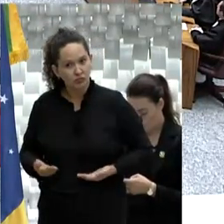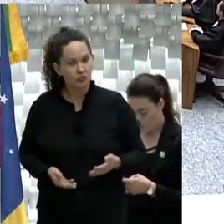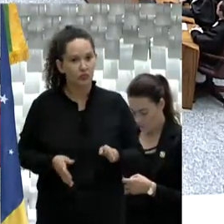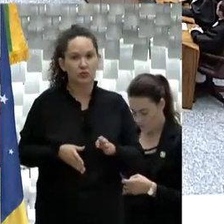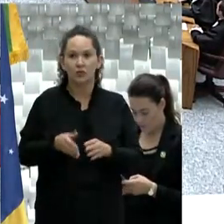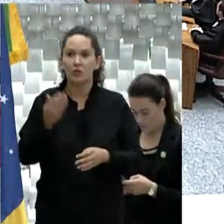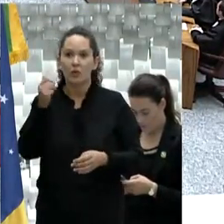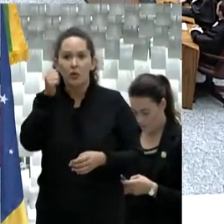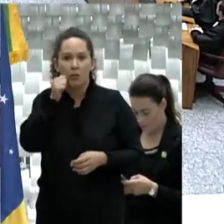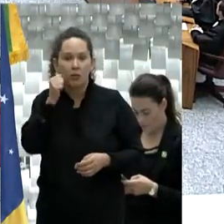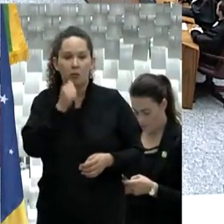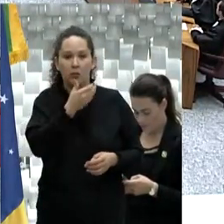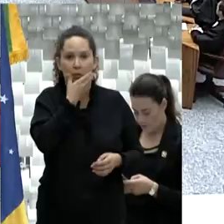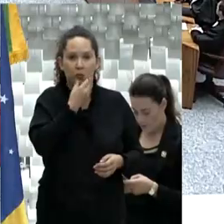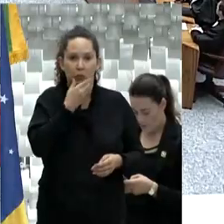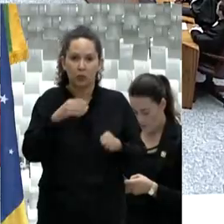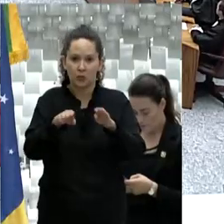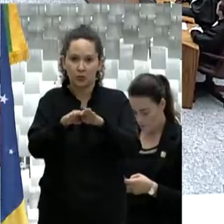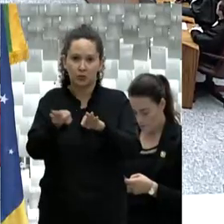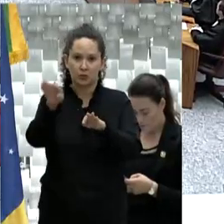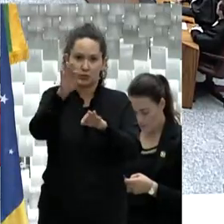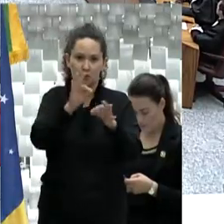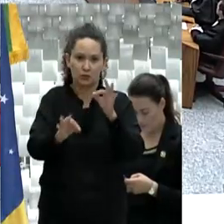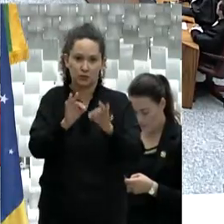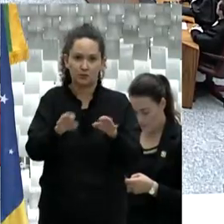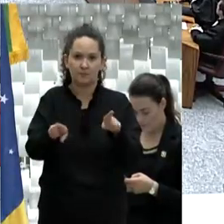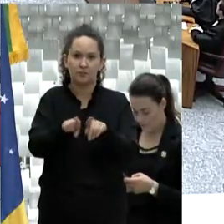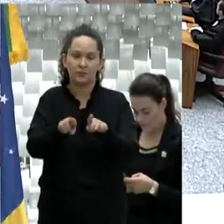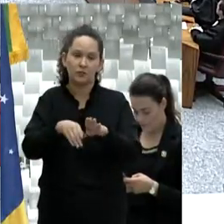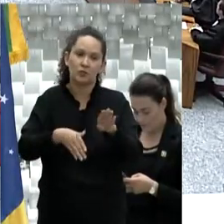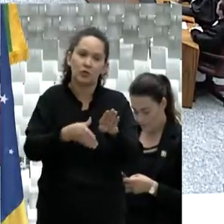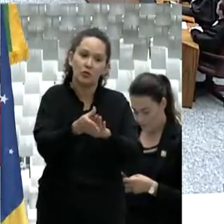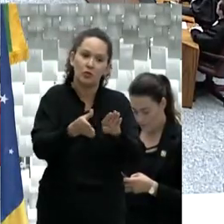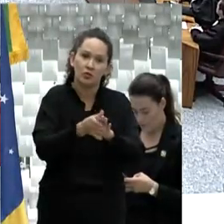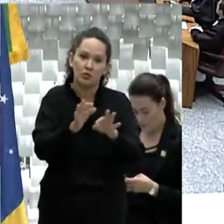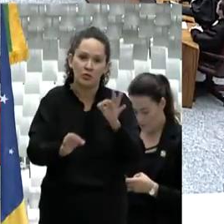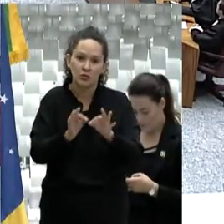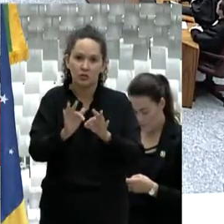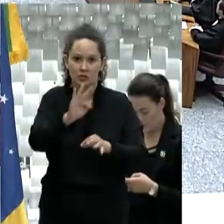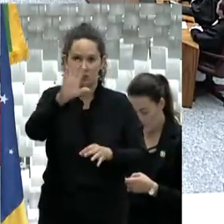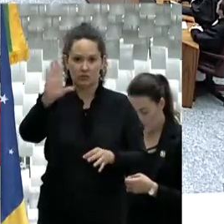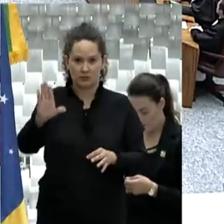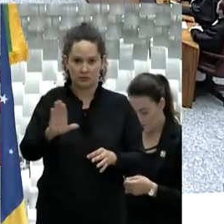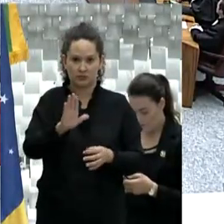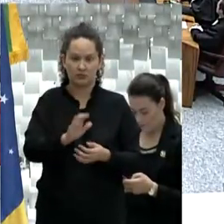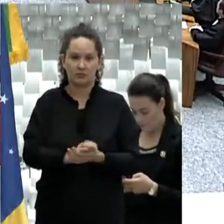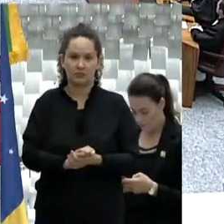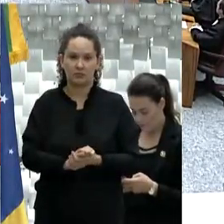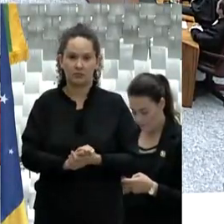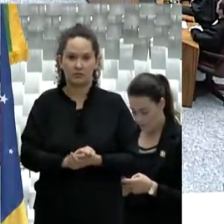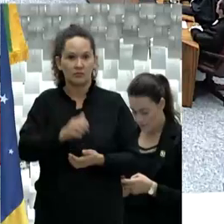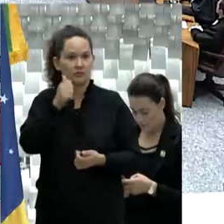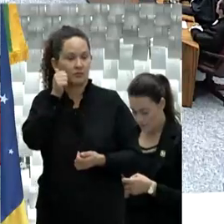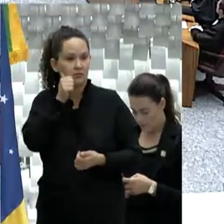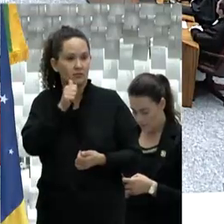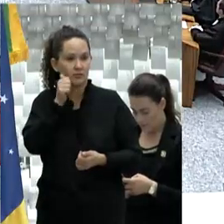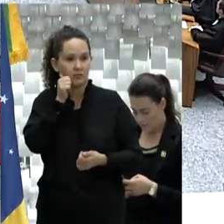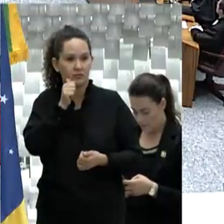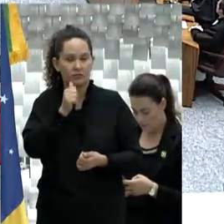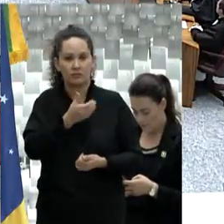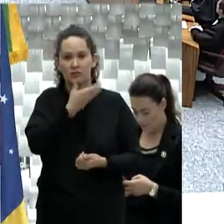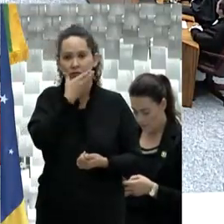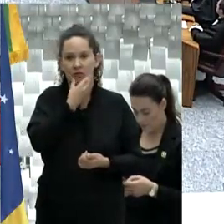colaboradores do Superior Tribunal de Justiça e do Conselho da Justiça Federal. Senhoras